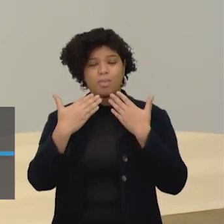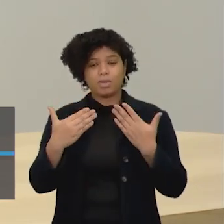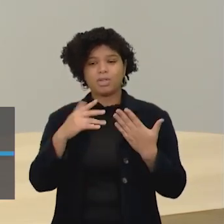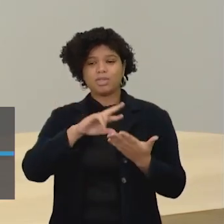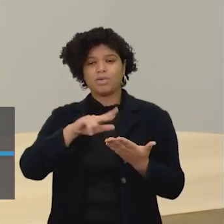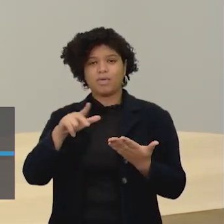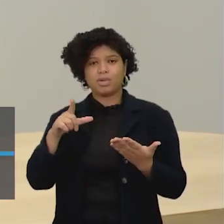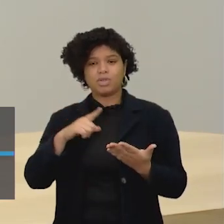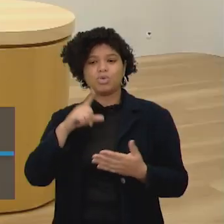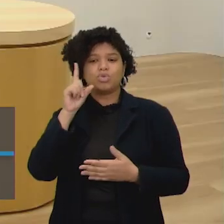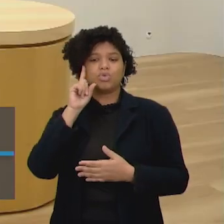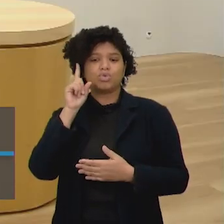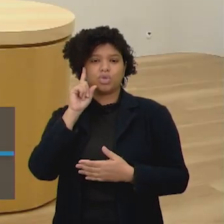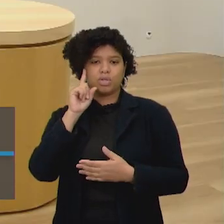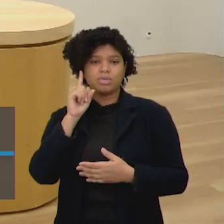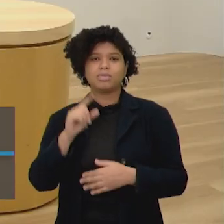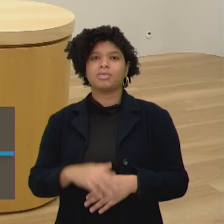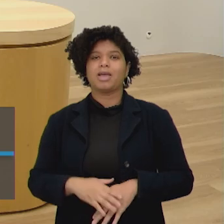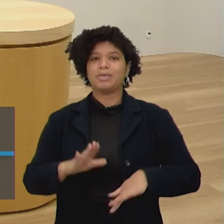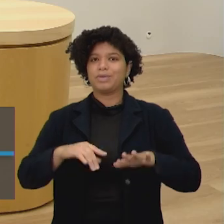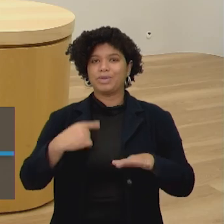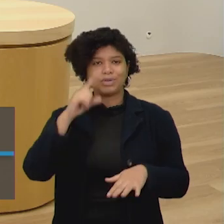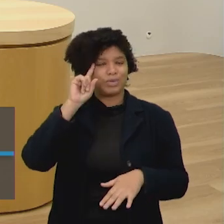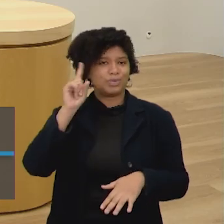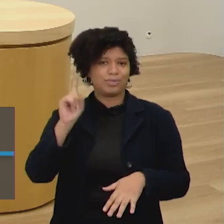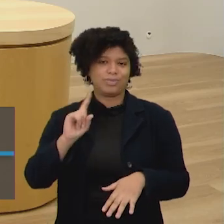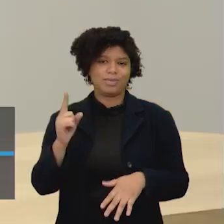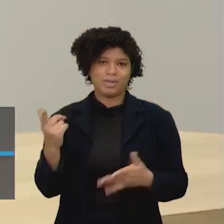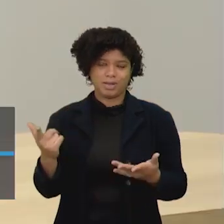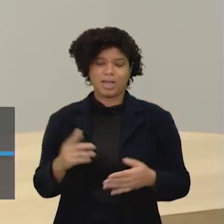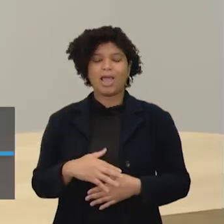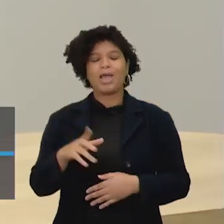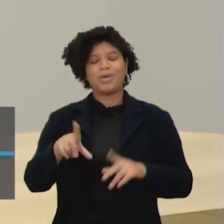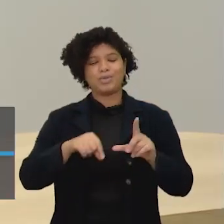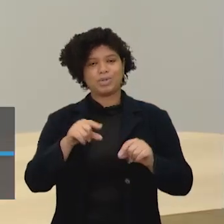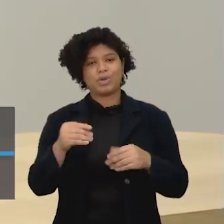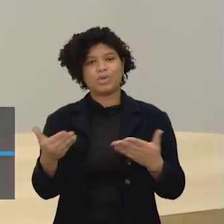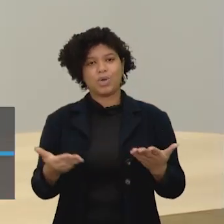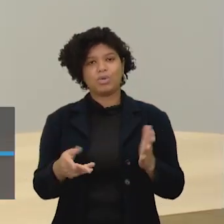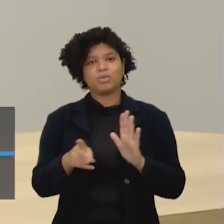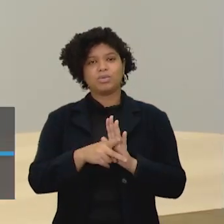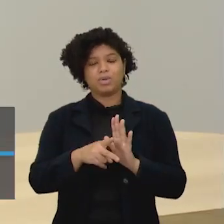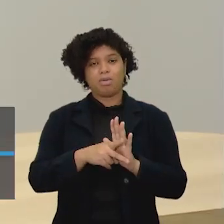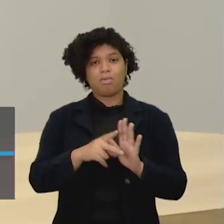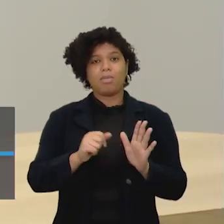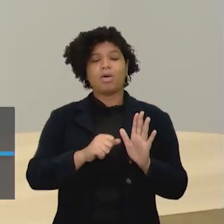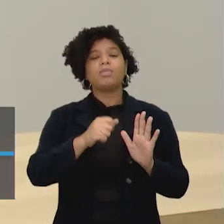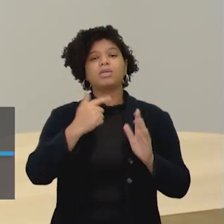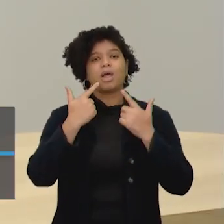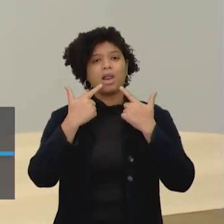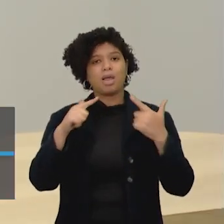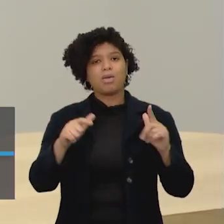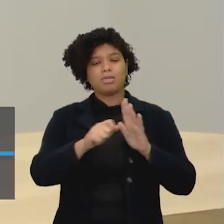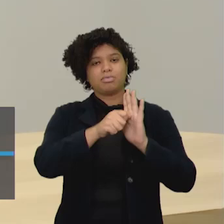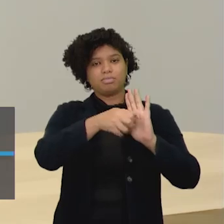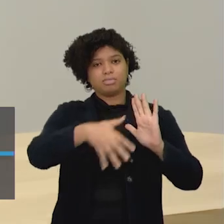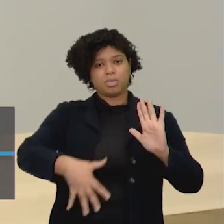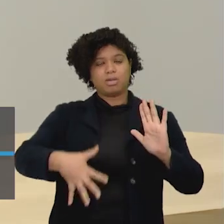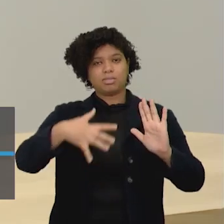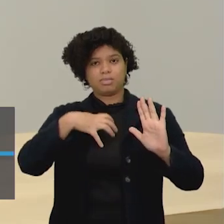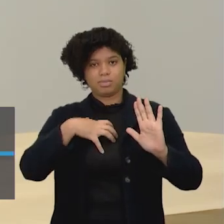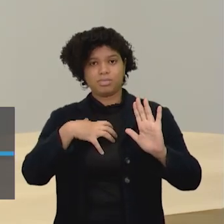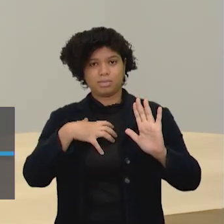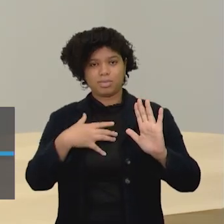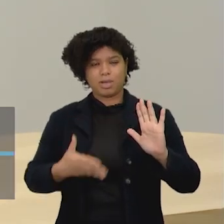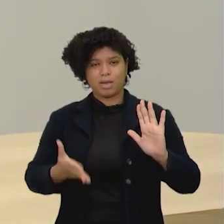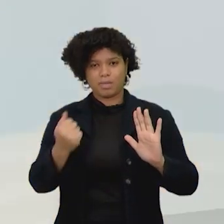usa a sinestesia e não sabe, né? Então, por isso eu escolhi a sinestesia como nosso objeto de estudo hoje da aula, tá? Então, vamos